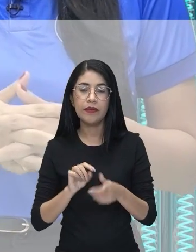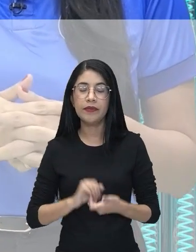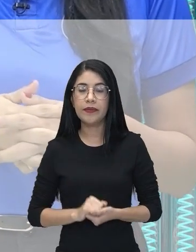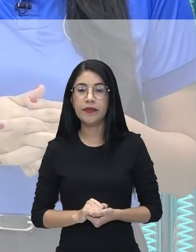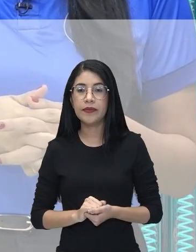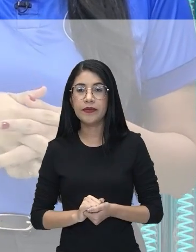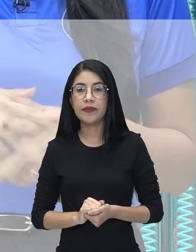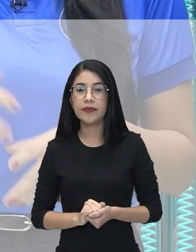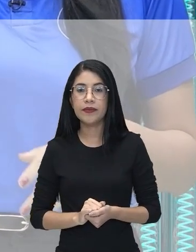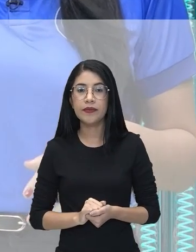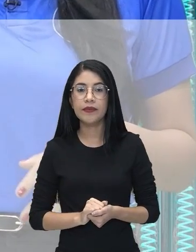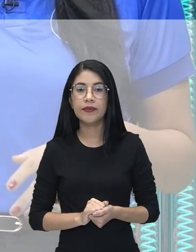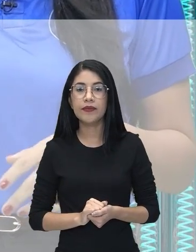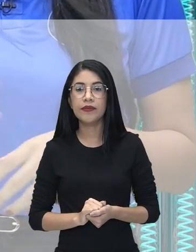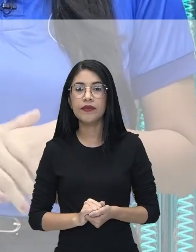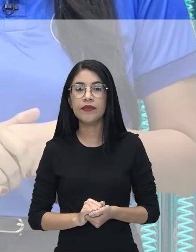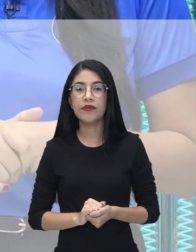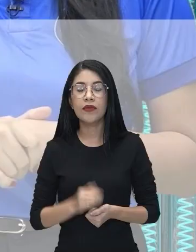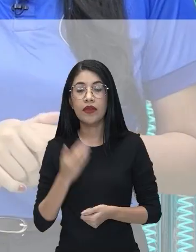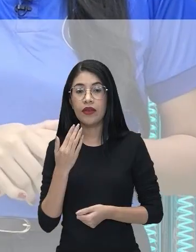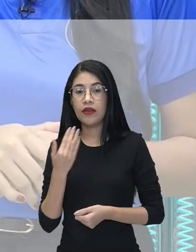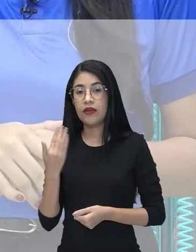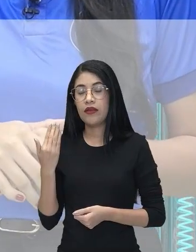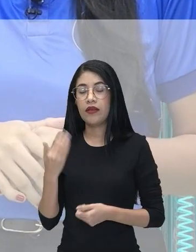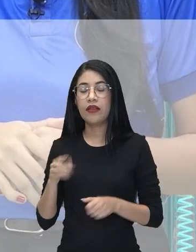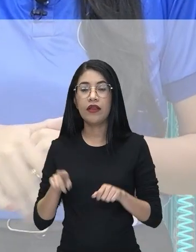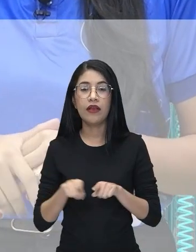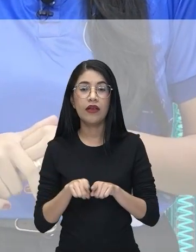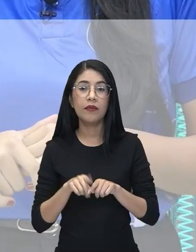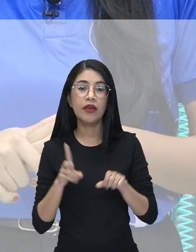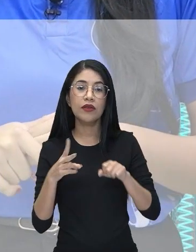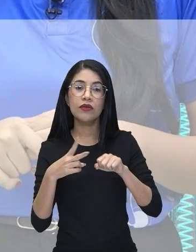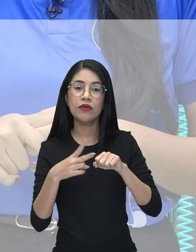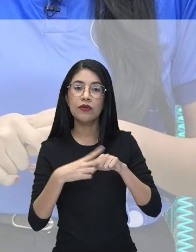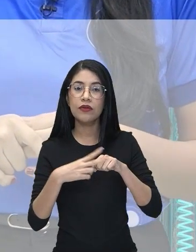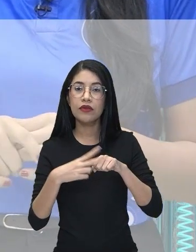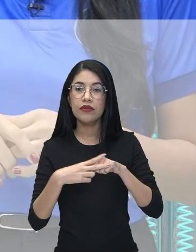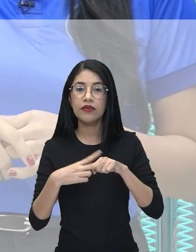adjectives, ok? Temos mais exemplos aqui, os verbos,